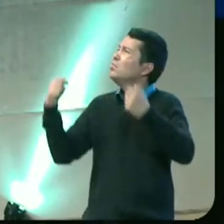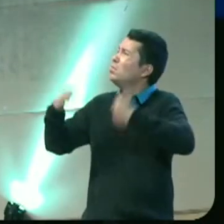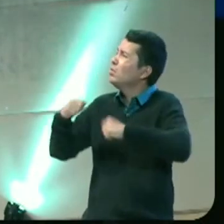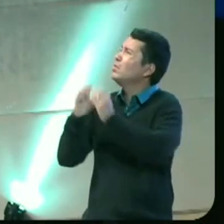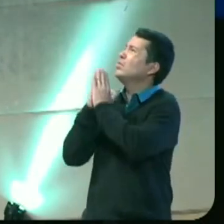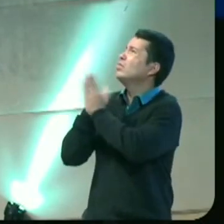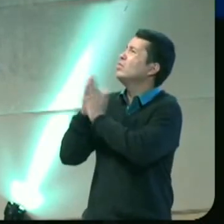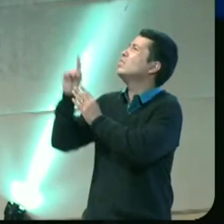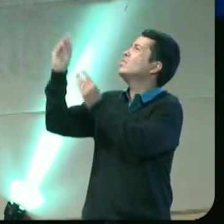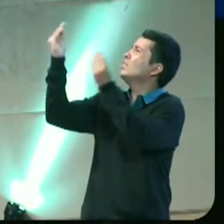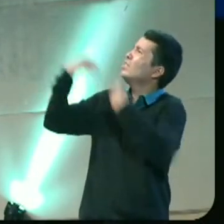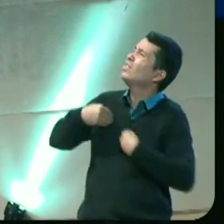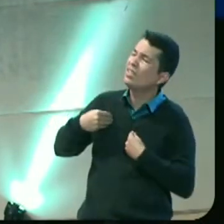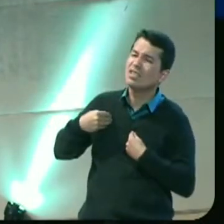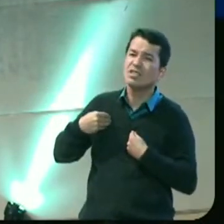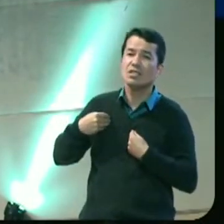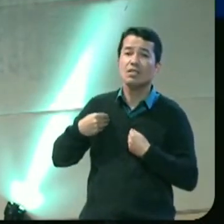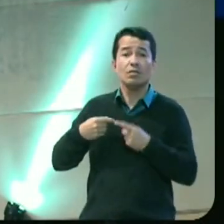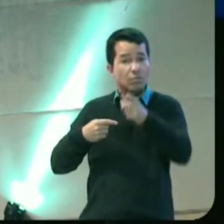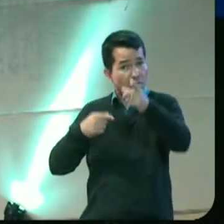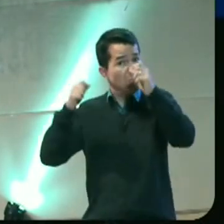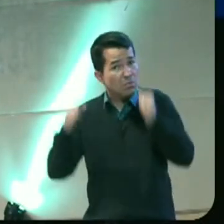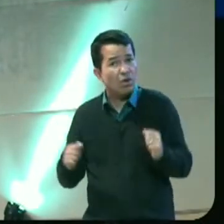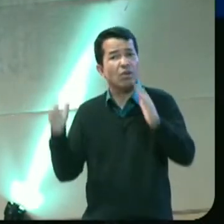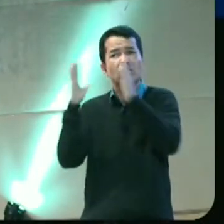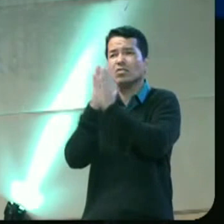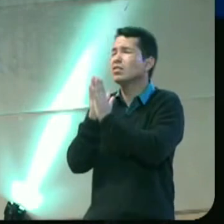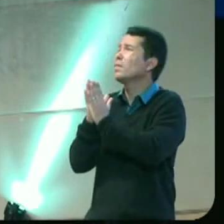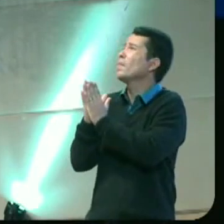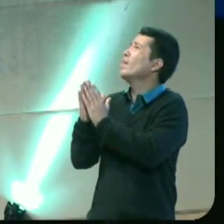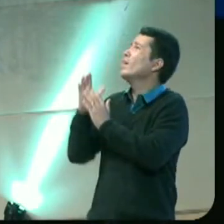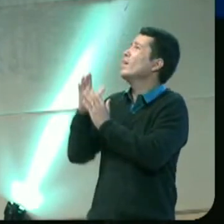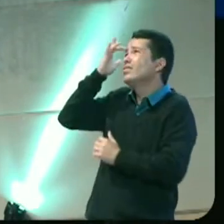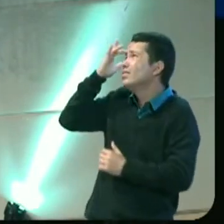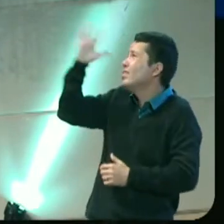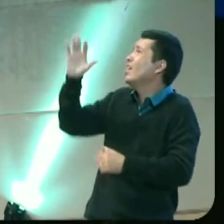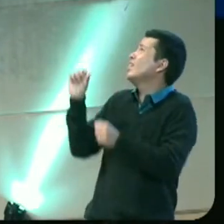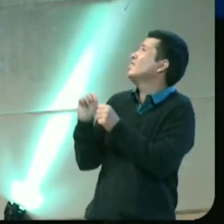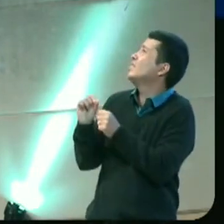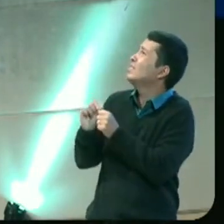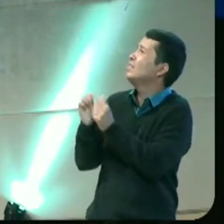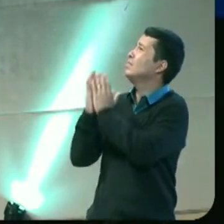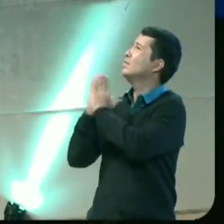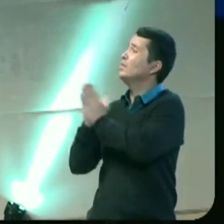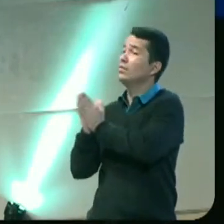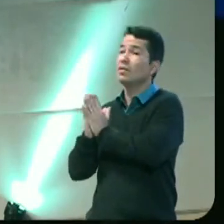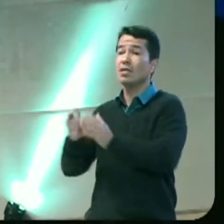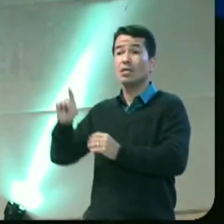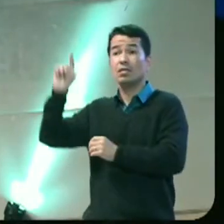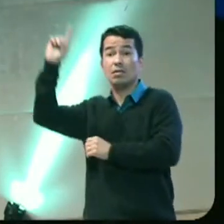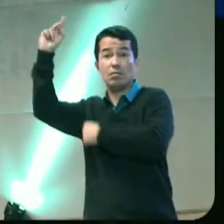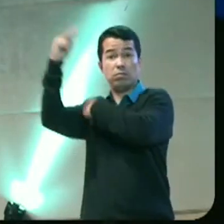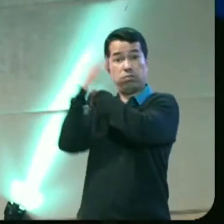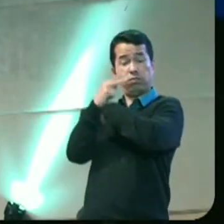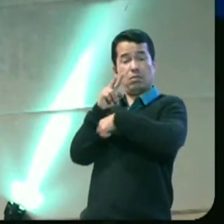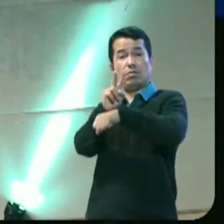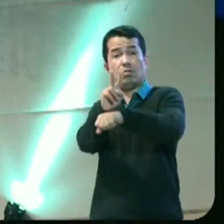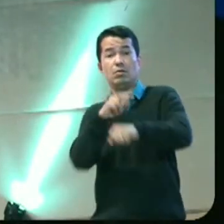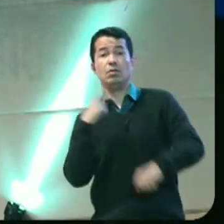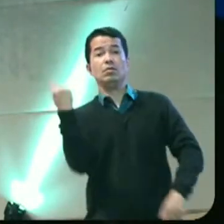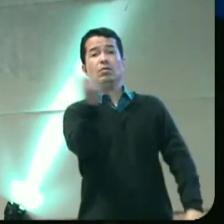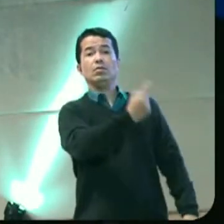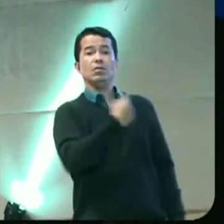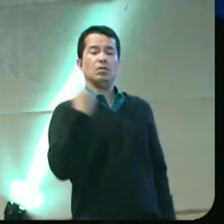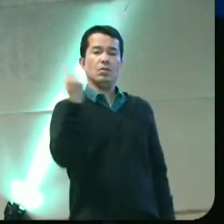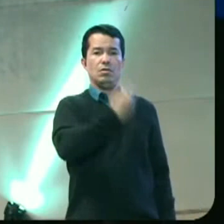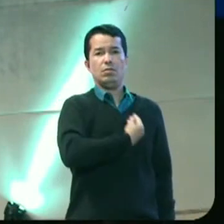tenho saída, eu não sei o que fazer. Tenha fé, peça fé ao Senhor. Peça a direção: Deus, o que eu faço então nesse tempo?